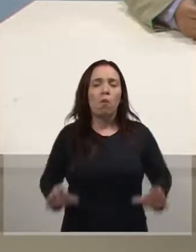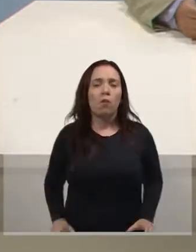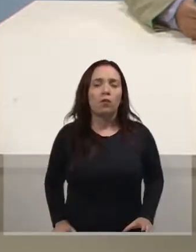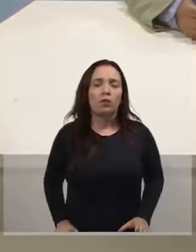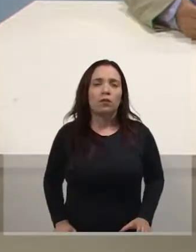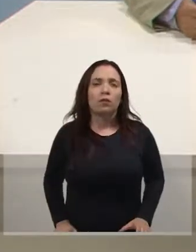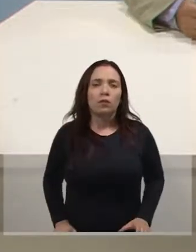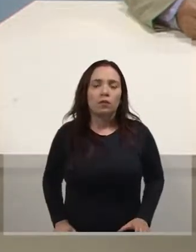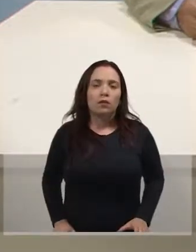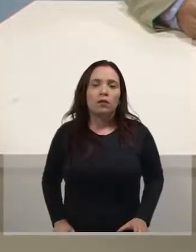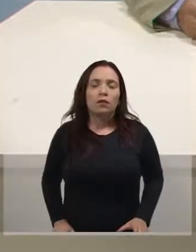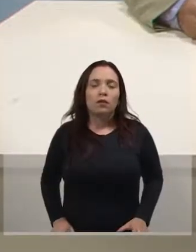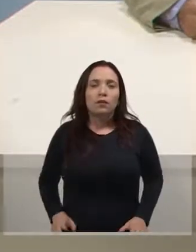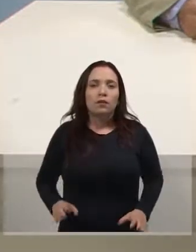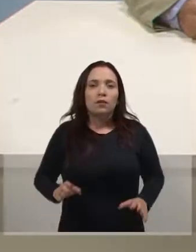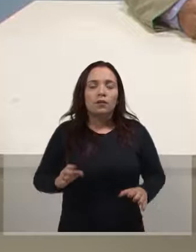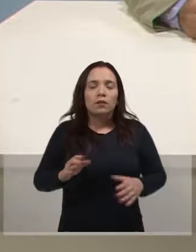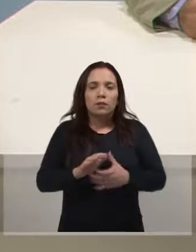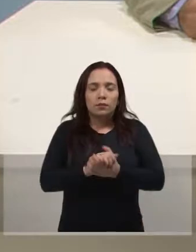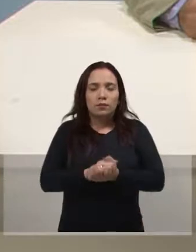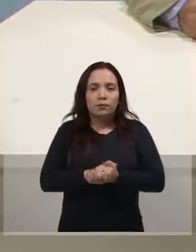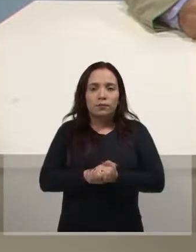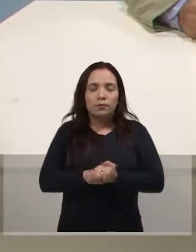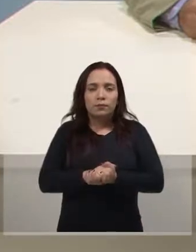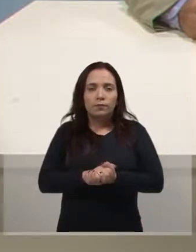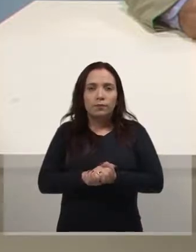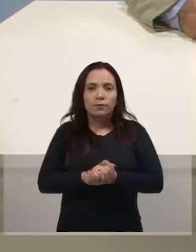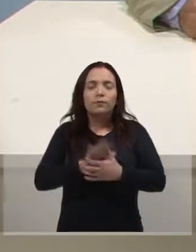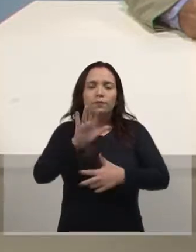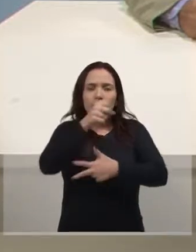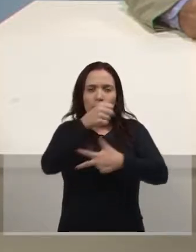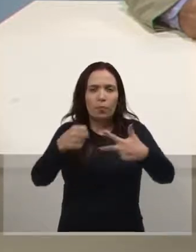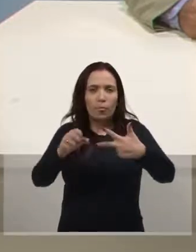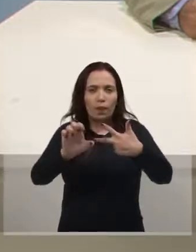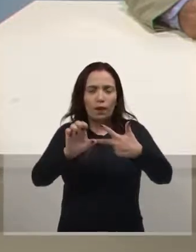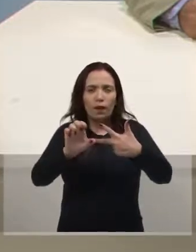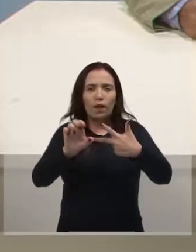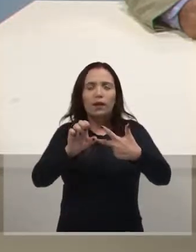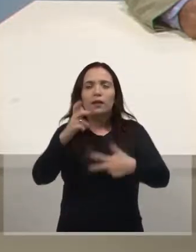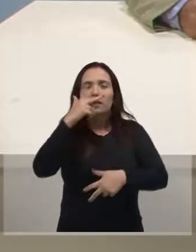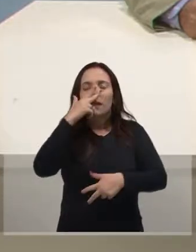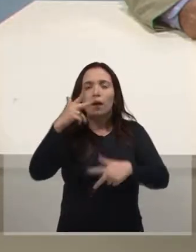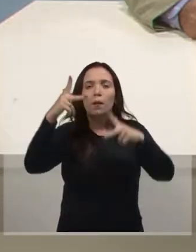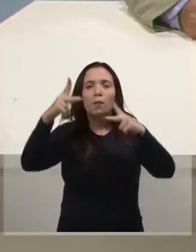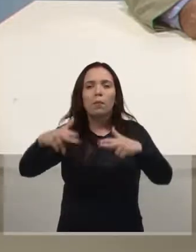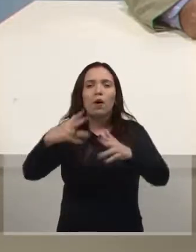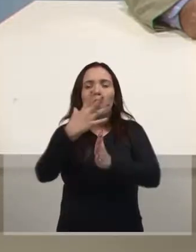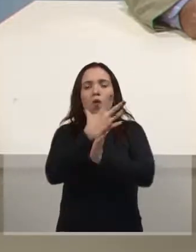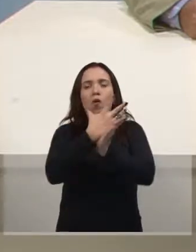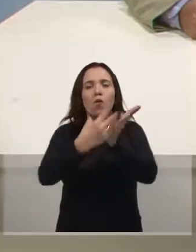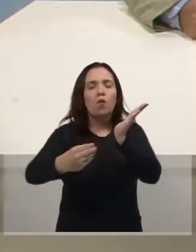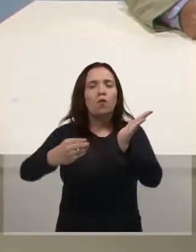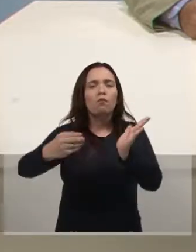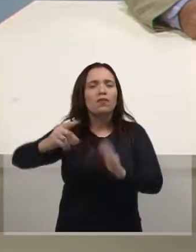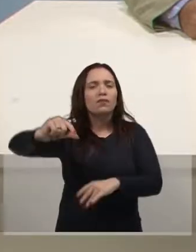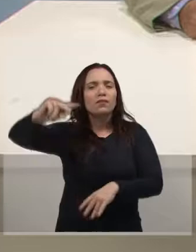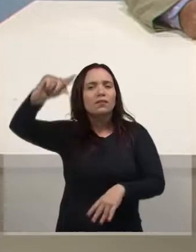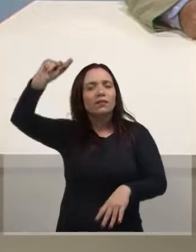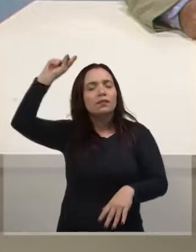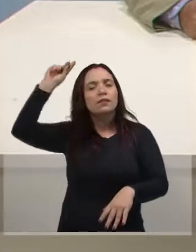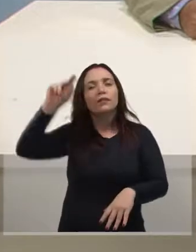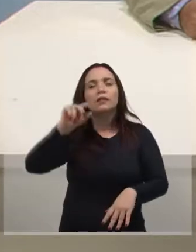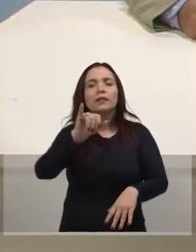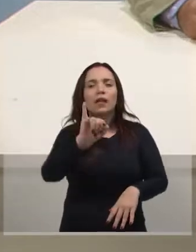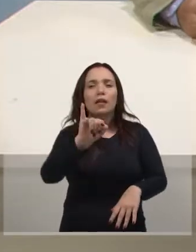antes Nosso ali modelo republicano, do o poder executivo ainda traz muitos traços do período monárquico, do imperador. Muito mesmo. É